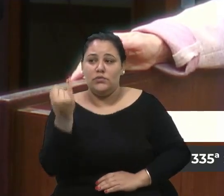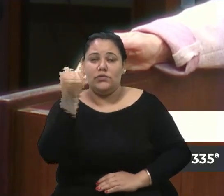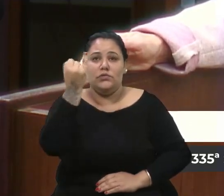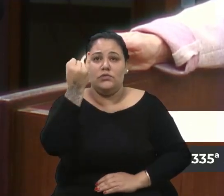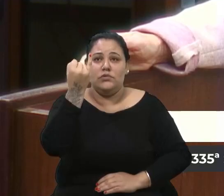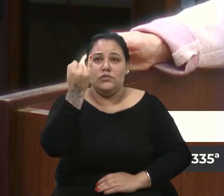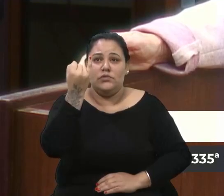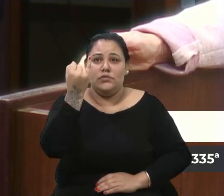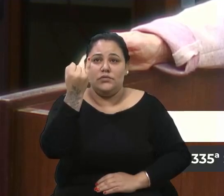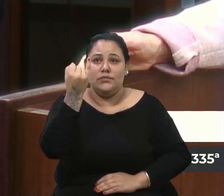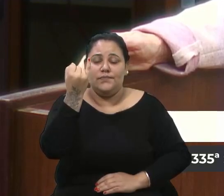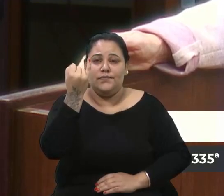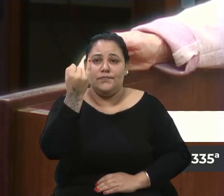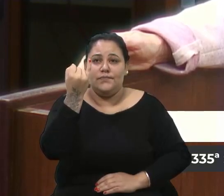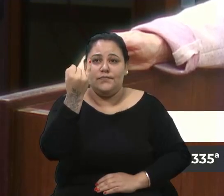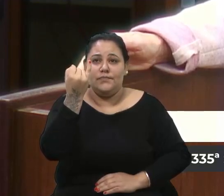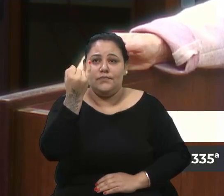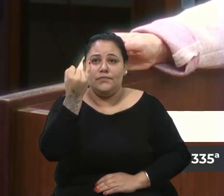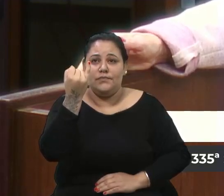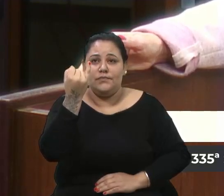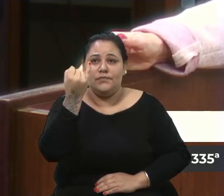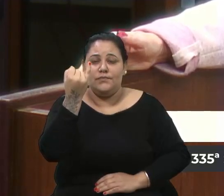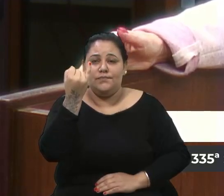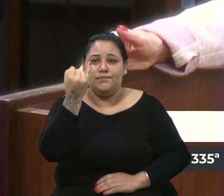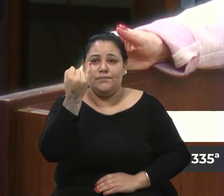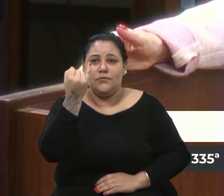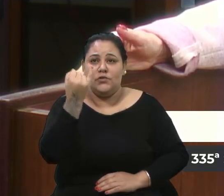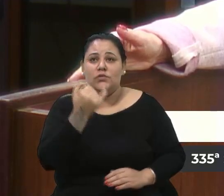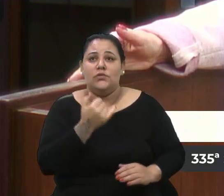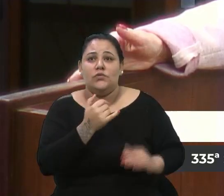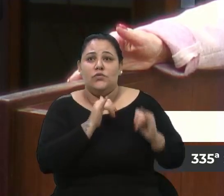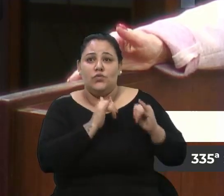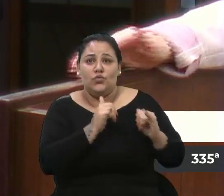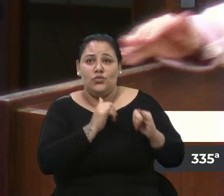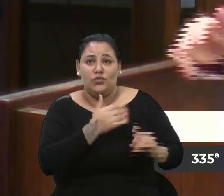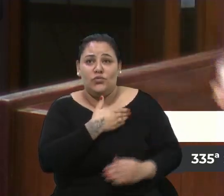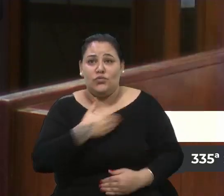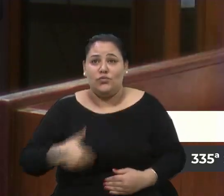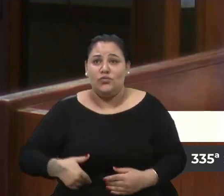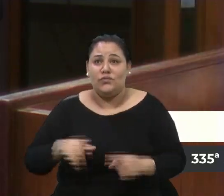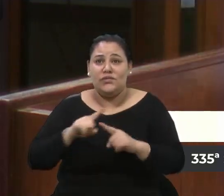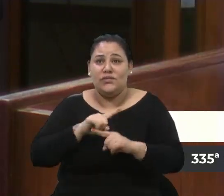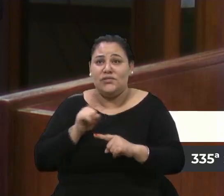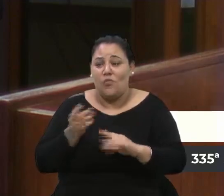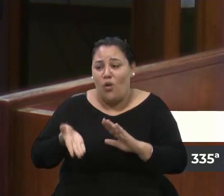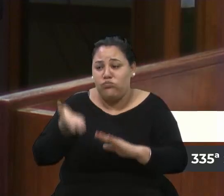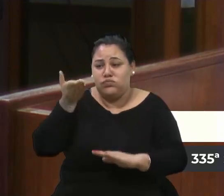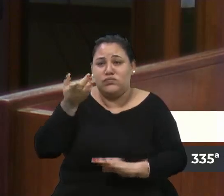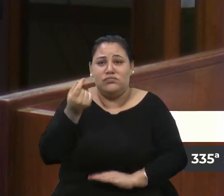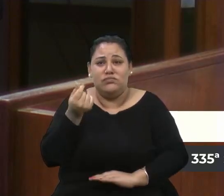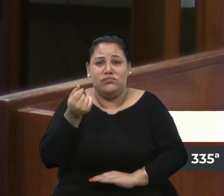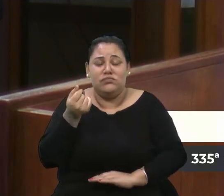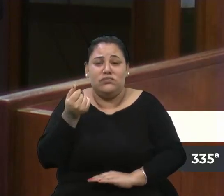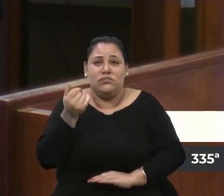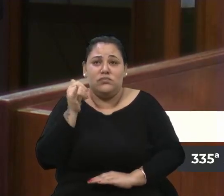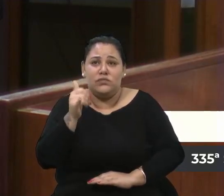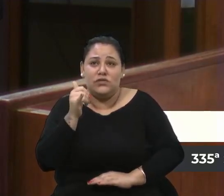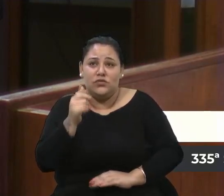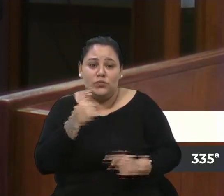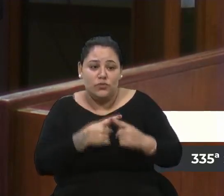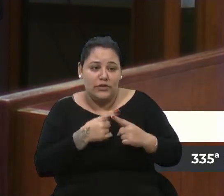o transporte público para não ter o problema de aumento de passagem, porque quanto mais pessoas usando o transporte